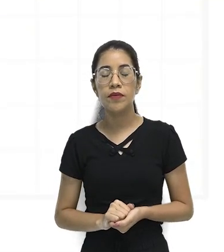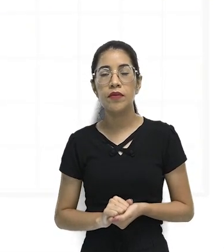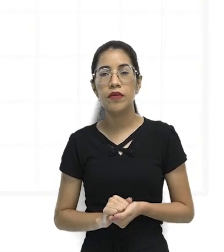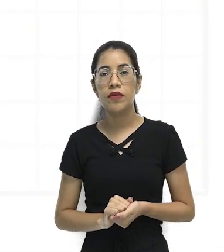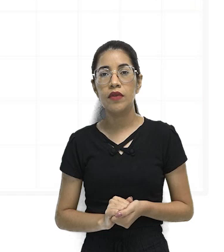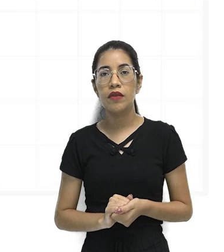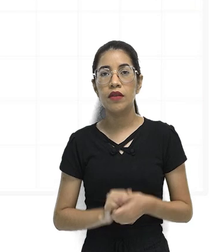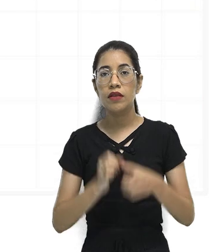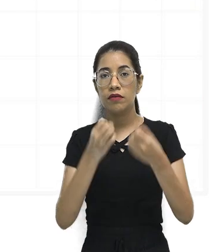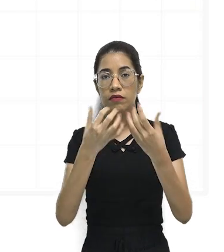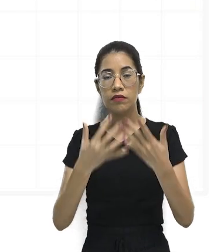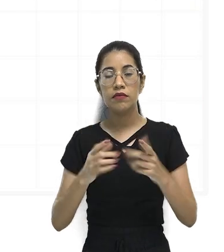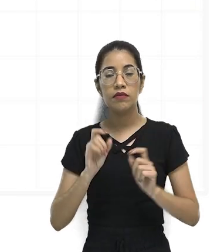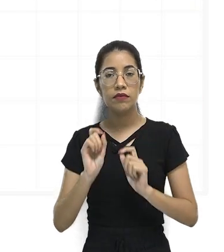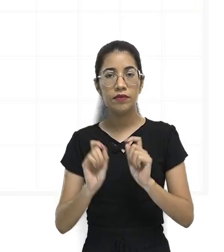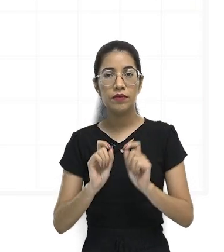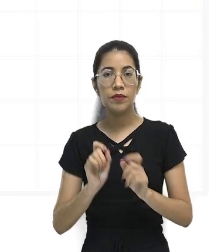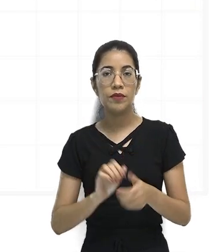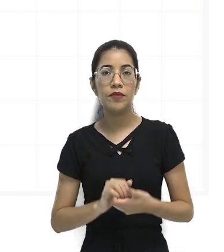Olha o que ela diz.